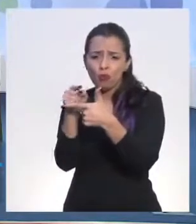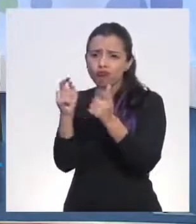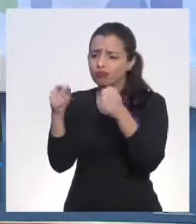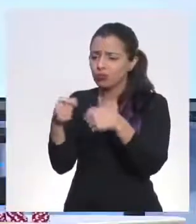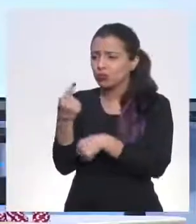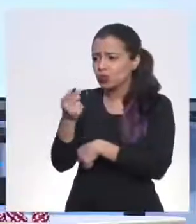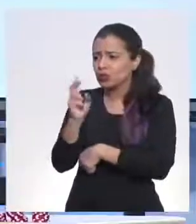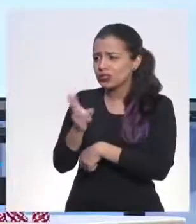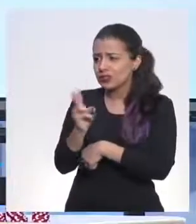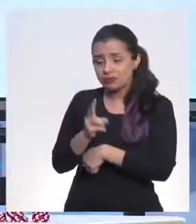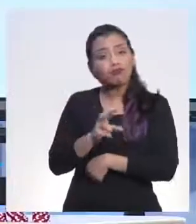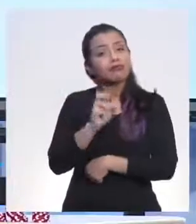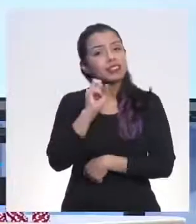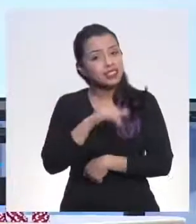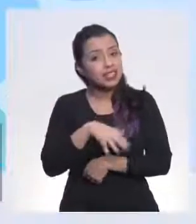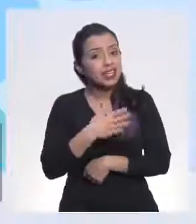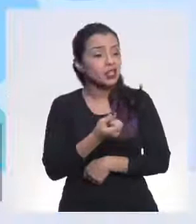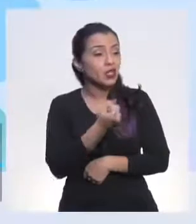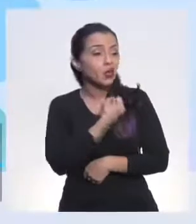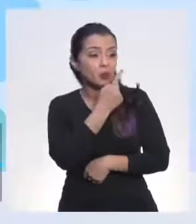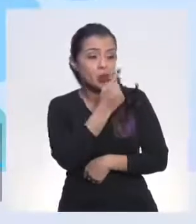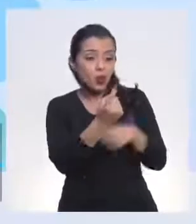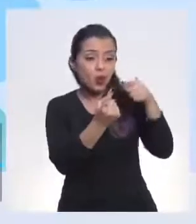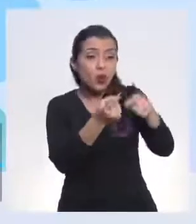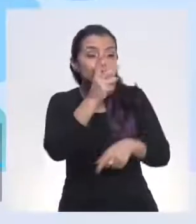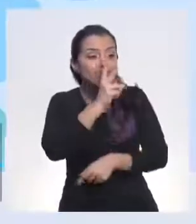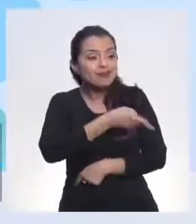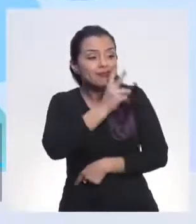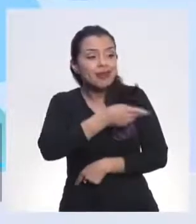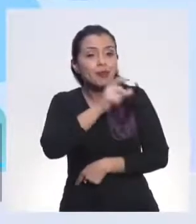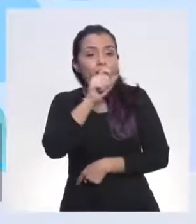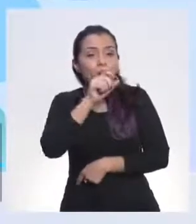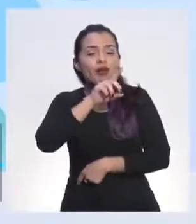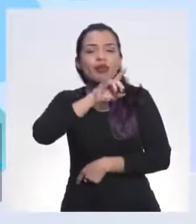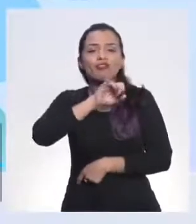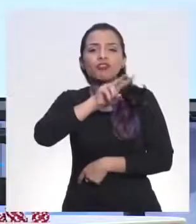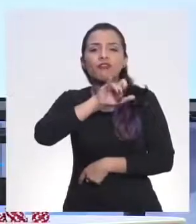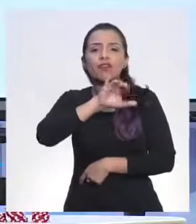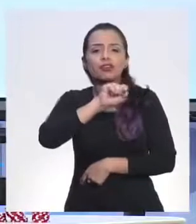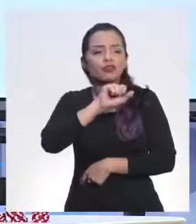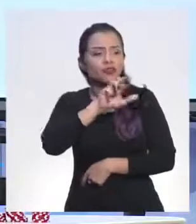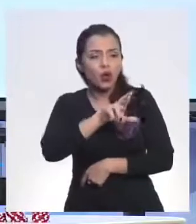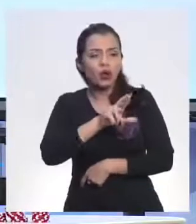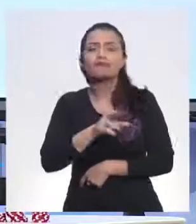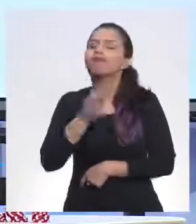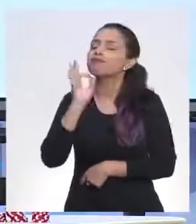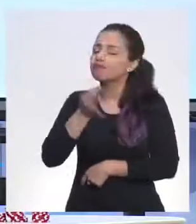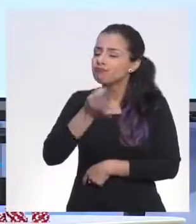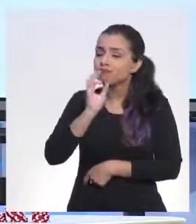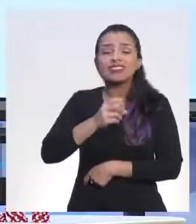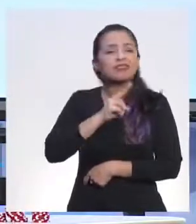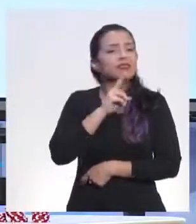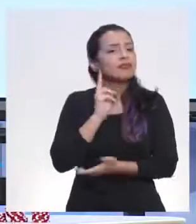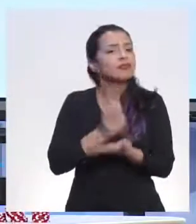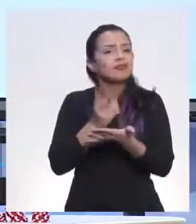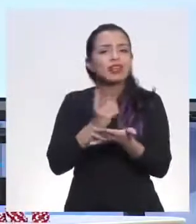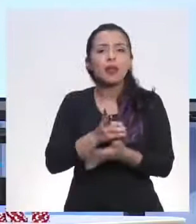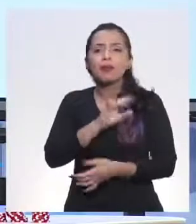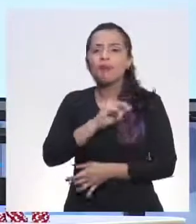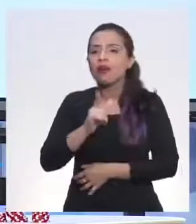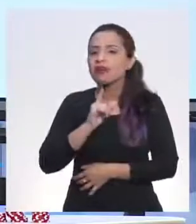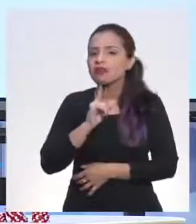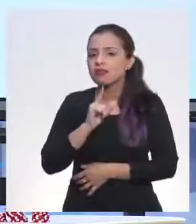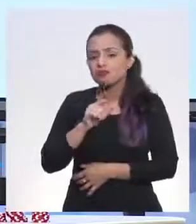sempre vai aparecer, né? Então, esse será sempre um divisor. Sim, o 1 aí vai aparecer, sempre será divisor aí para